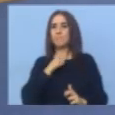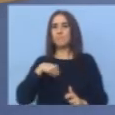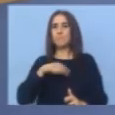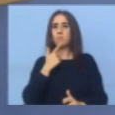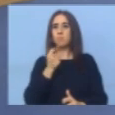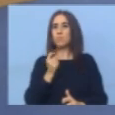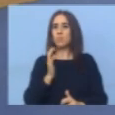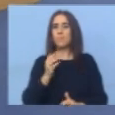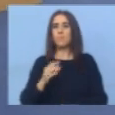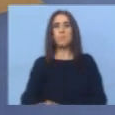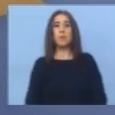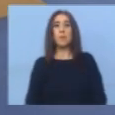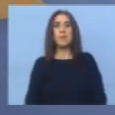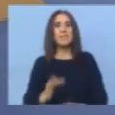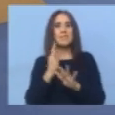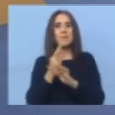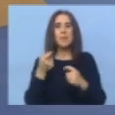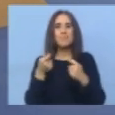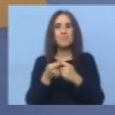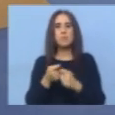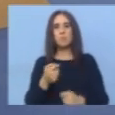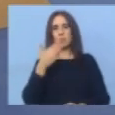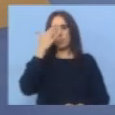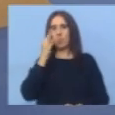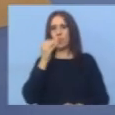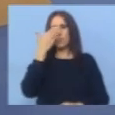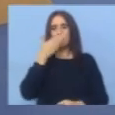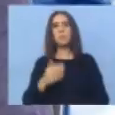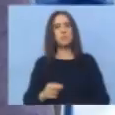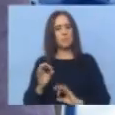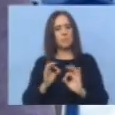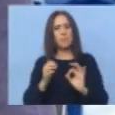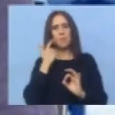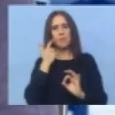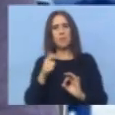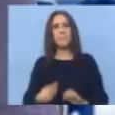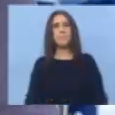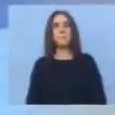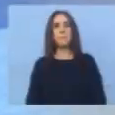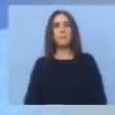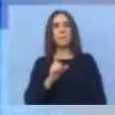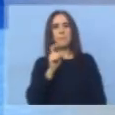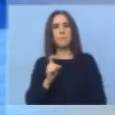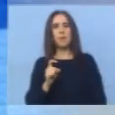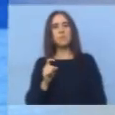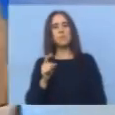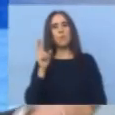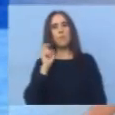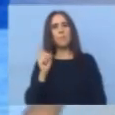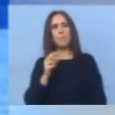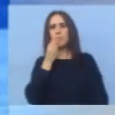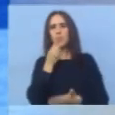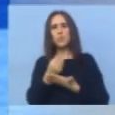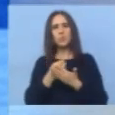ouvimos... tem a ver com o que estamos a celebrar e com a Quaresma e com a preparação da Nós ouvimos falar muito de oração pela paz por... Sim. Agora, fazer jejum